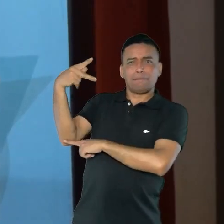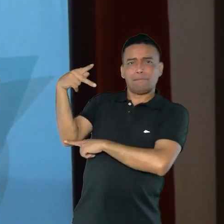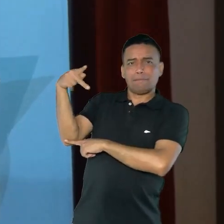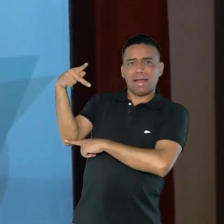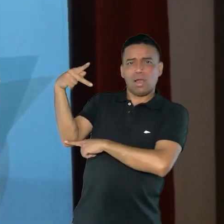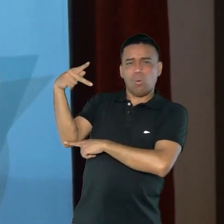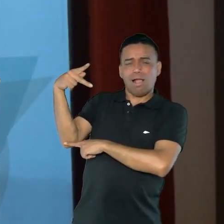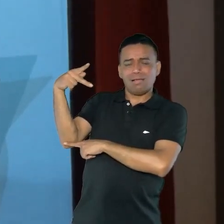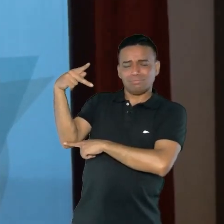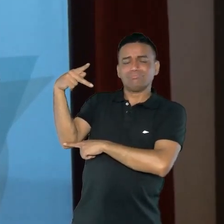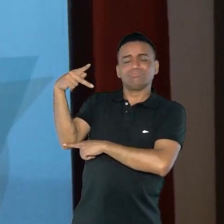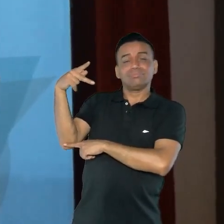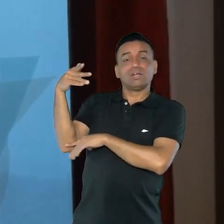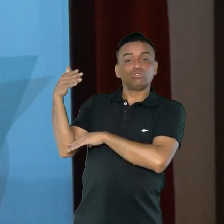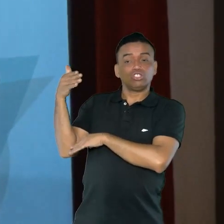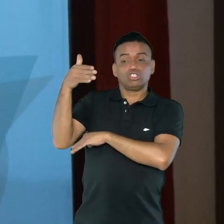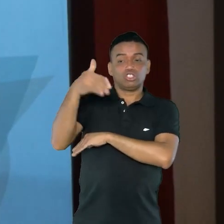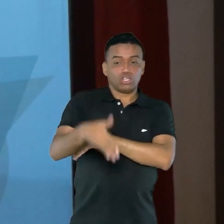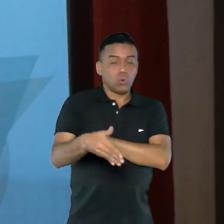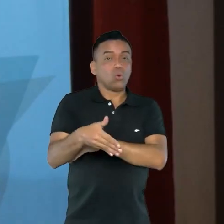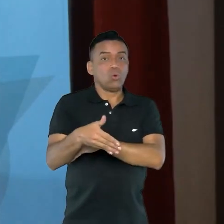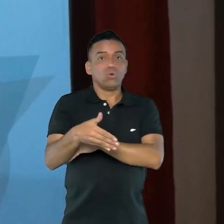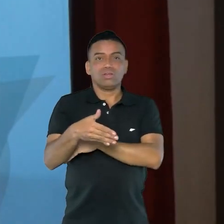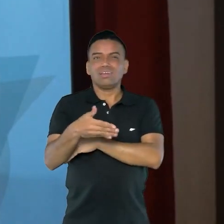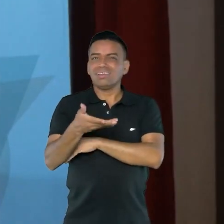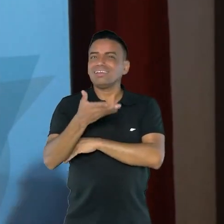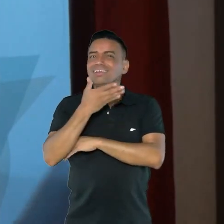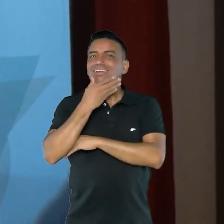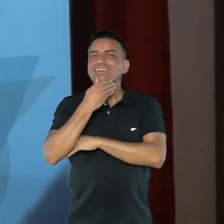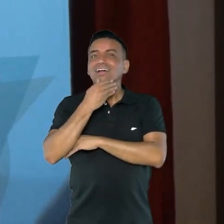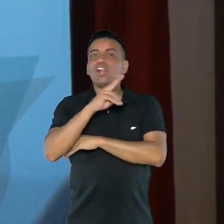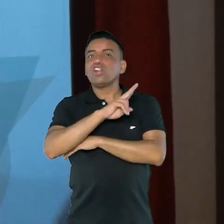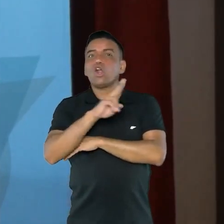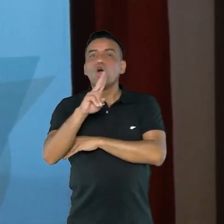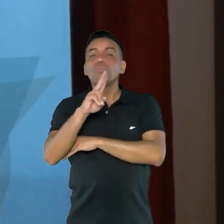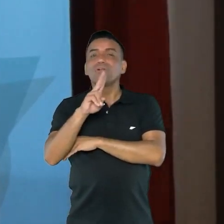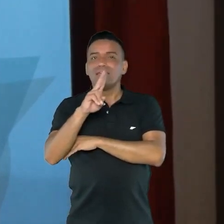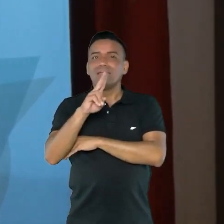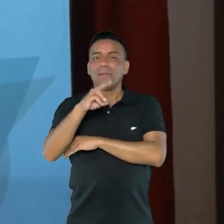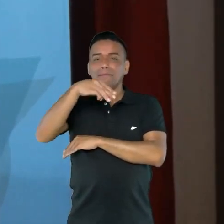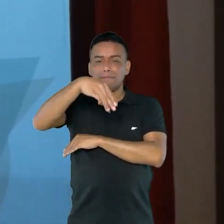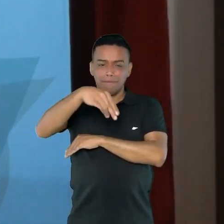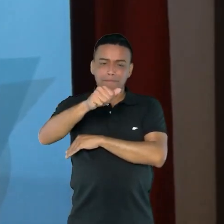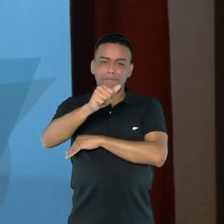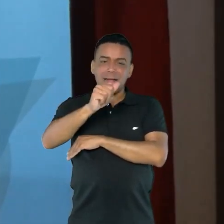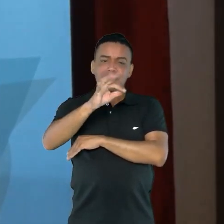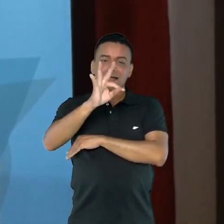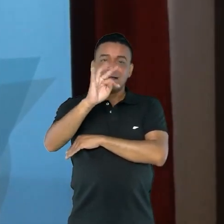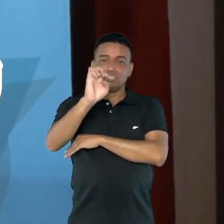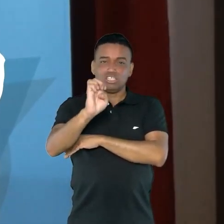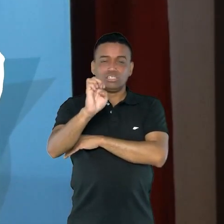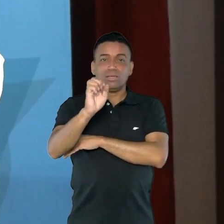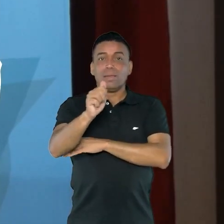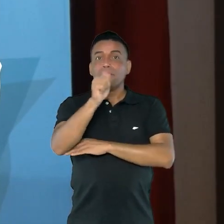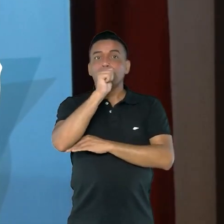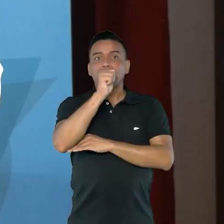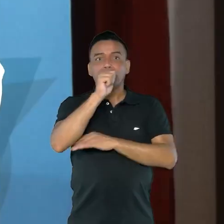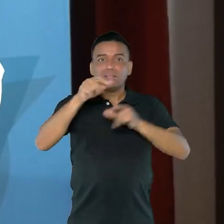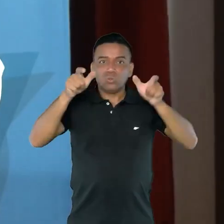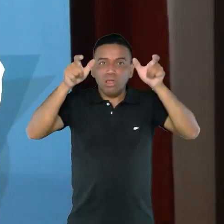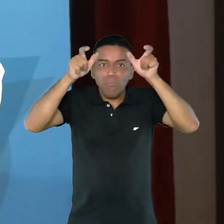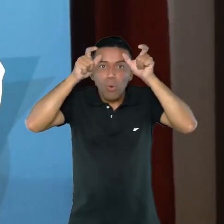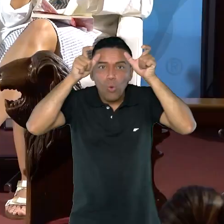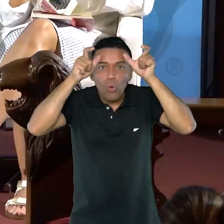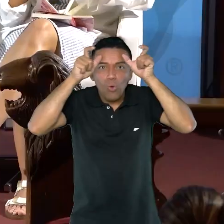Nomearam o mate como bebida do demônio. Como acontece muito usualmente, né? Quando tudo aquilo que